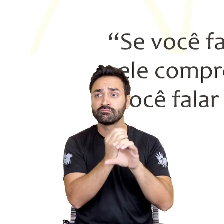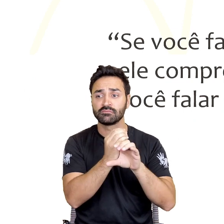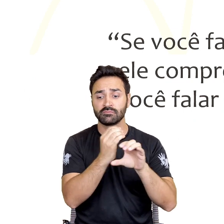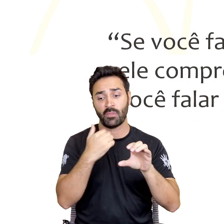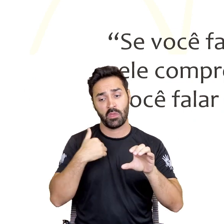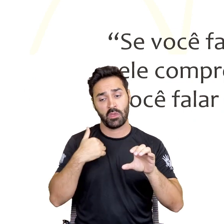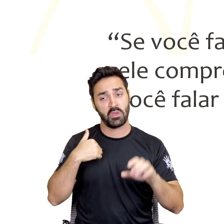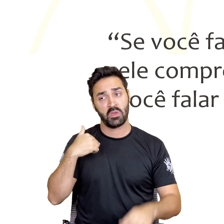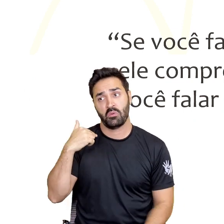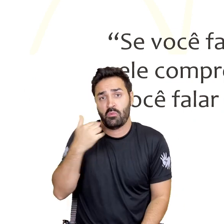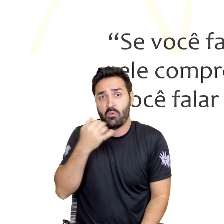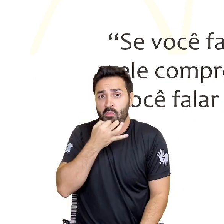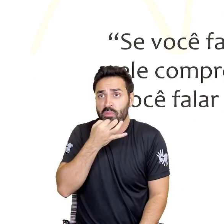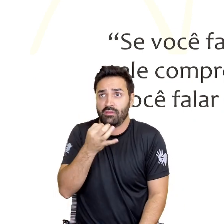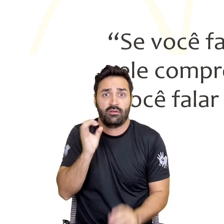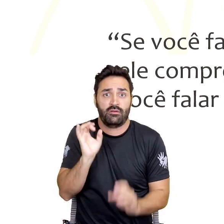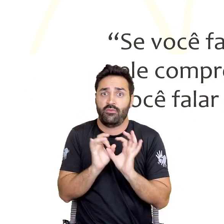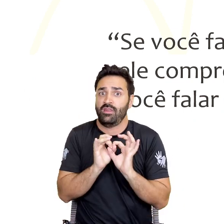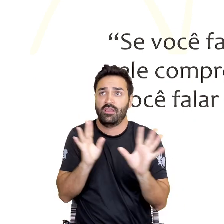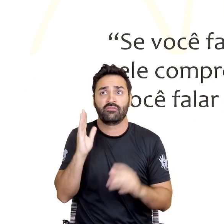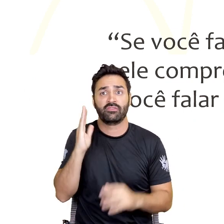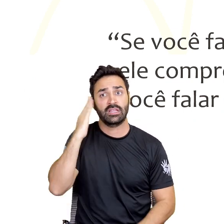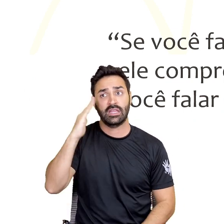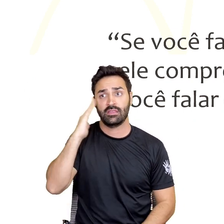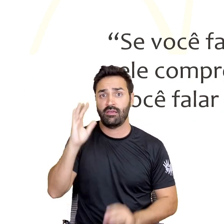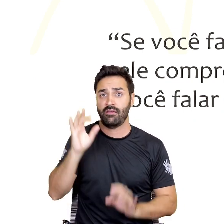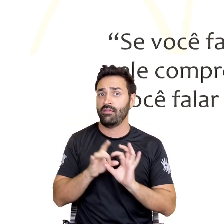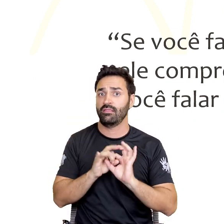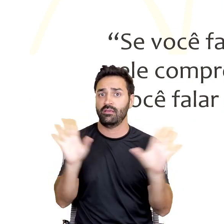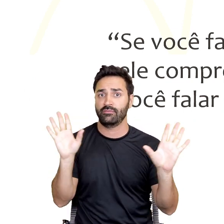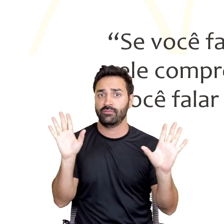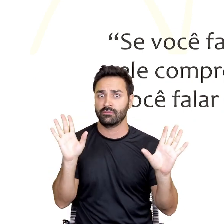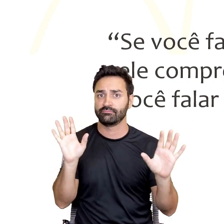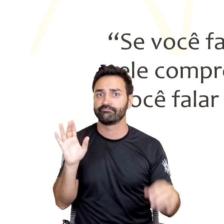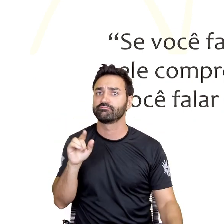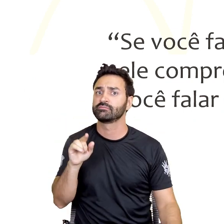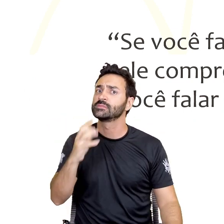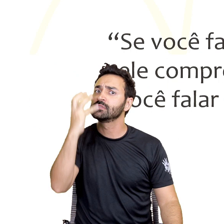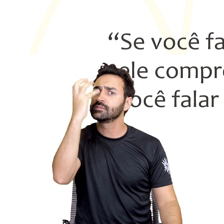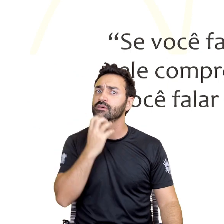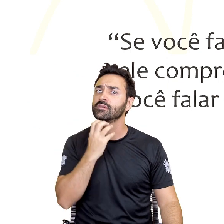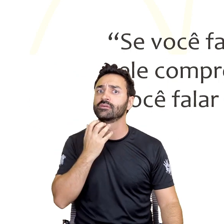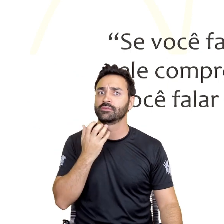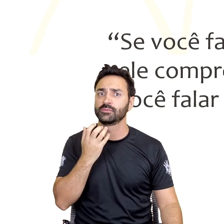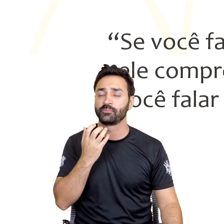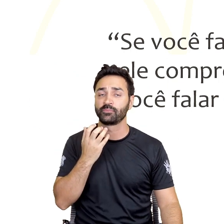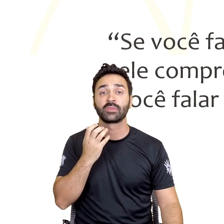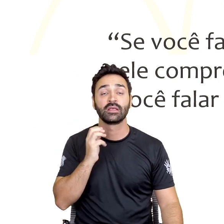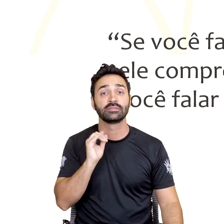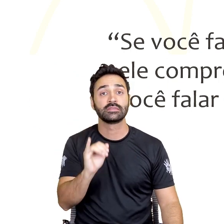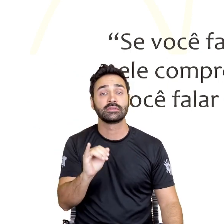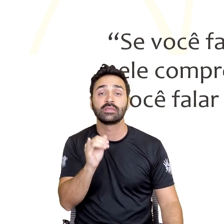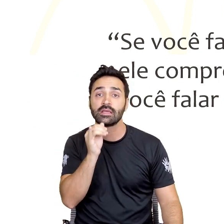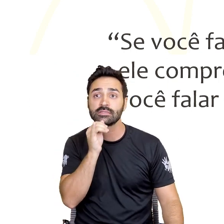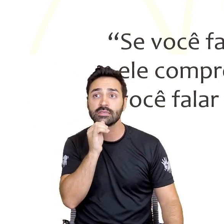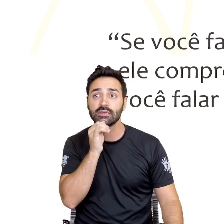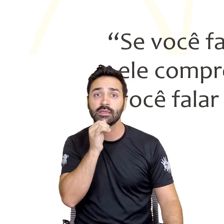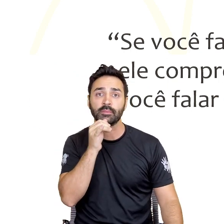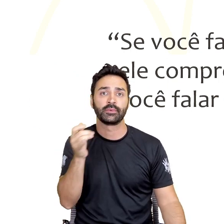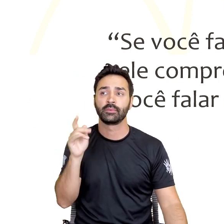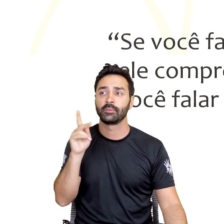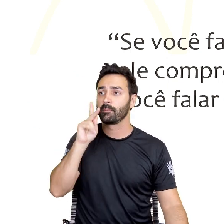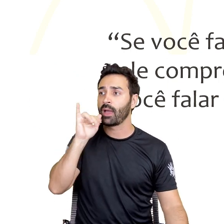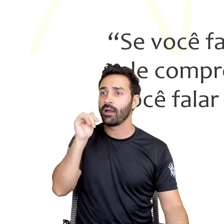entendemos. E isso é muito sério, porque se a gente for parar para pensar, se não fossem nossos